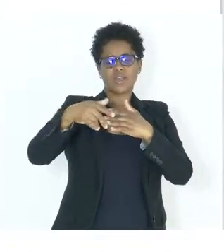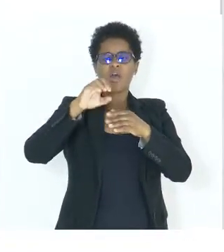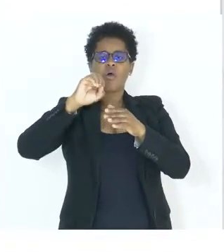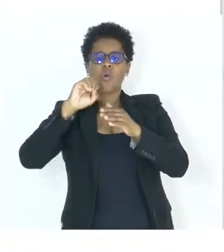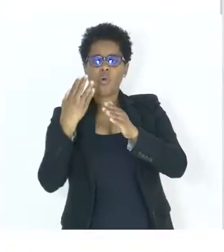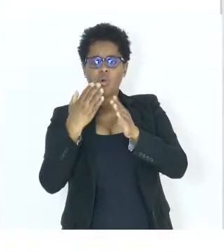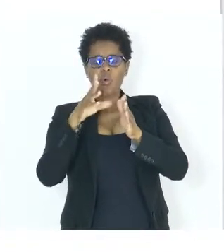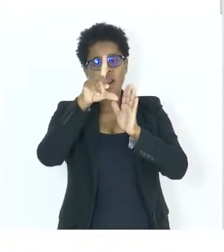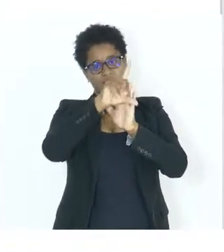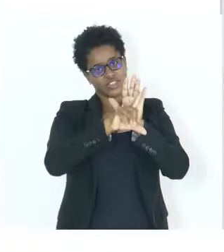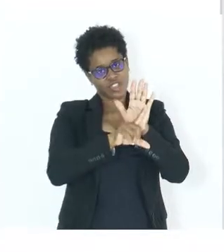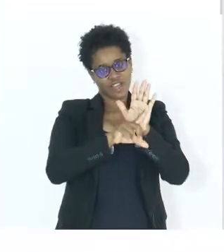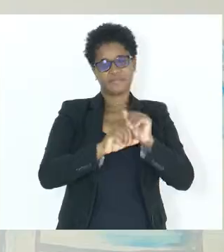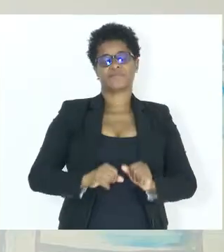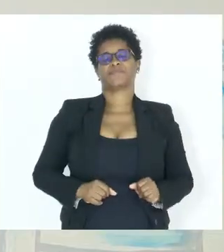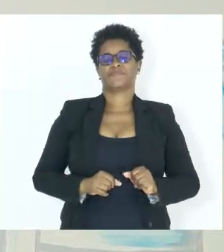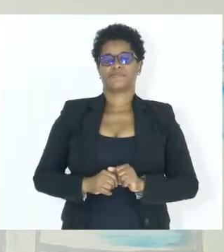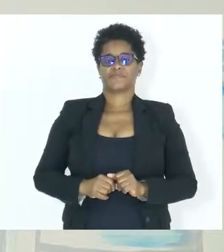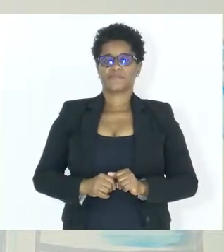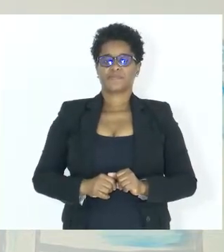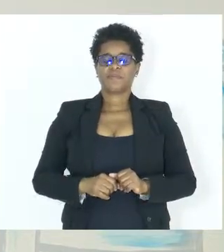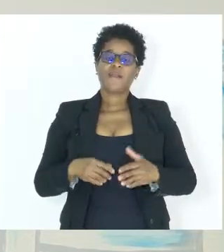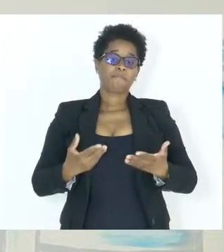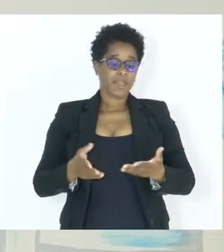ou lista. Bem,